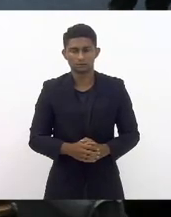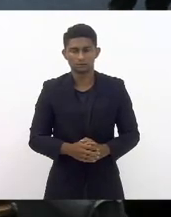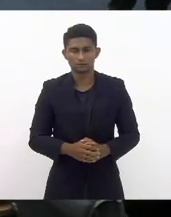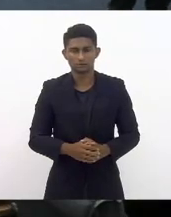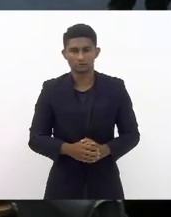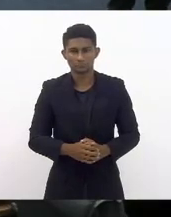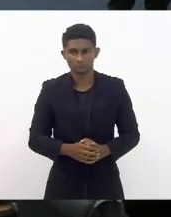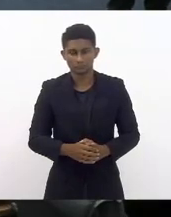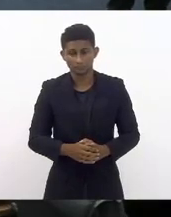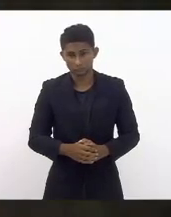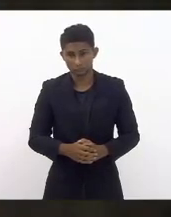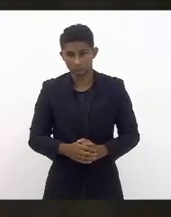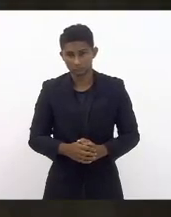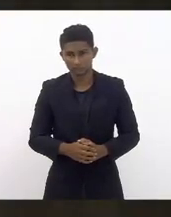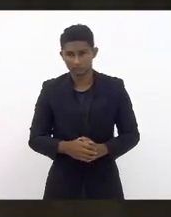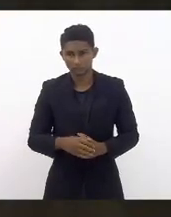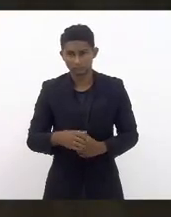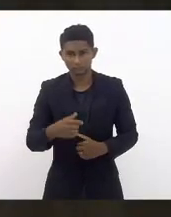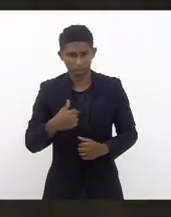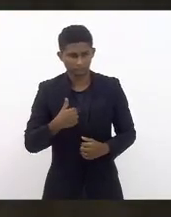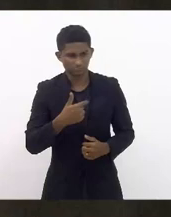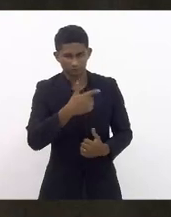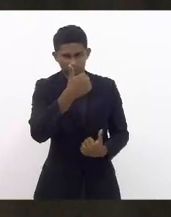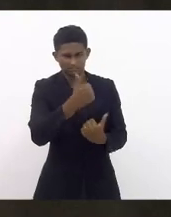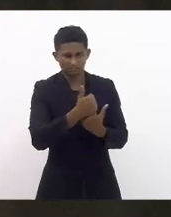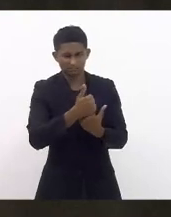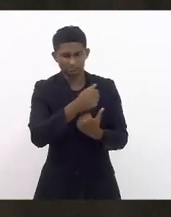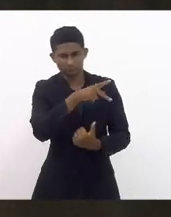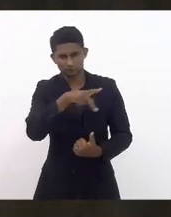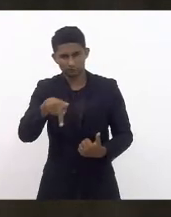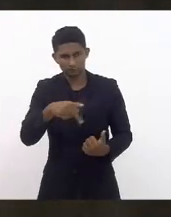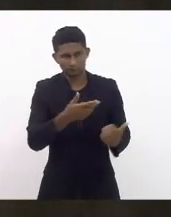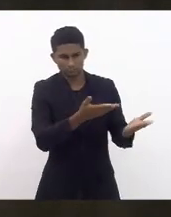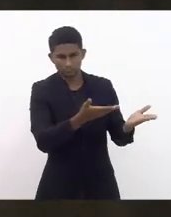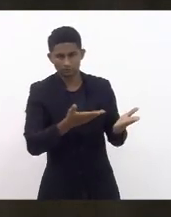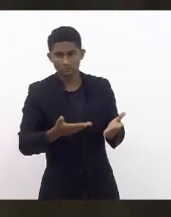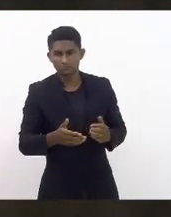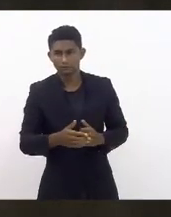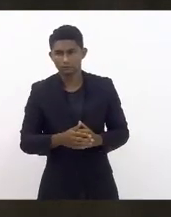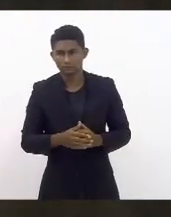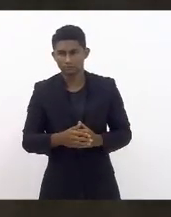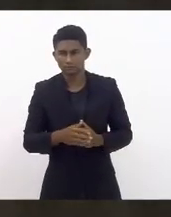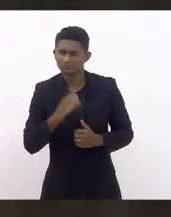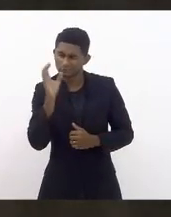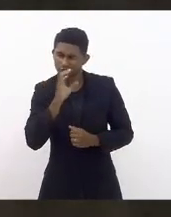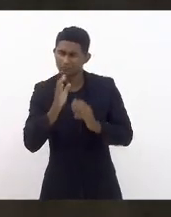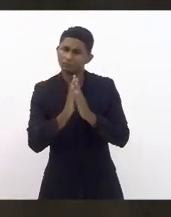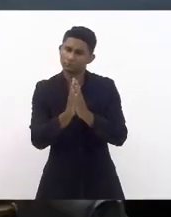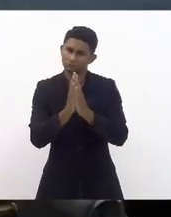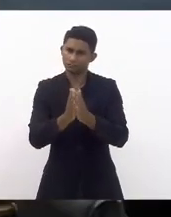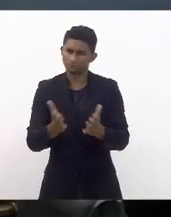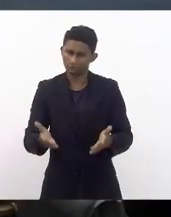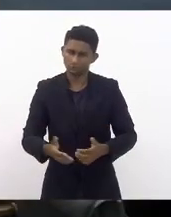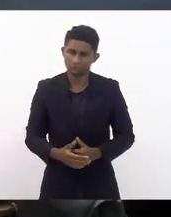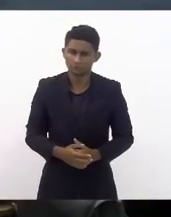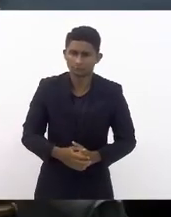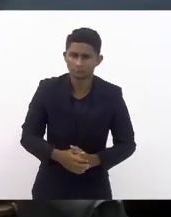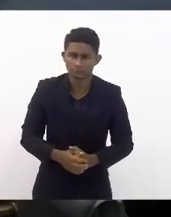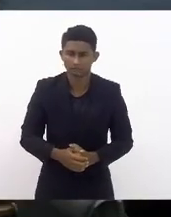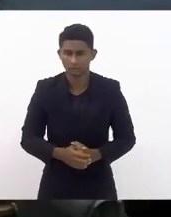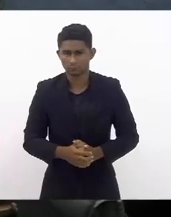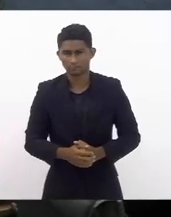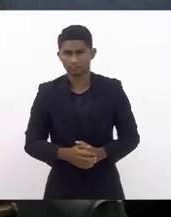Senhor presidente, vou passar para o parecer para o vice-presidente da Comissão de Servidores, deputado Flávio Serafim. Só peço para que sejamos breves, por favor.